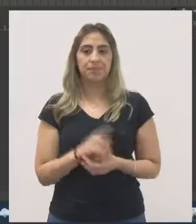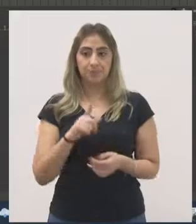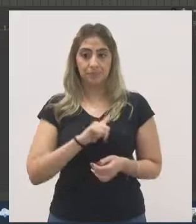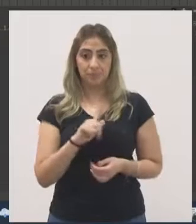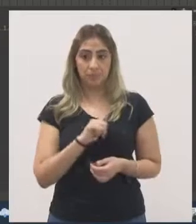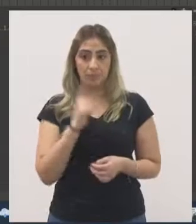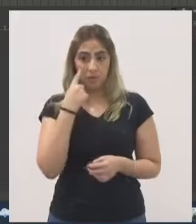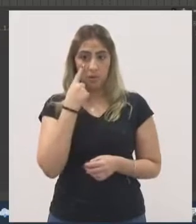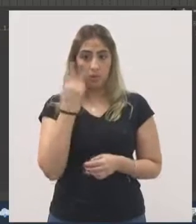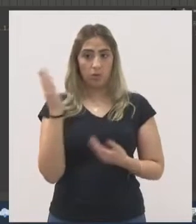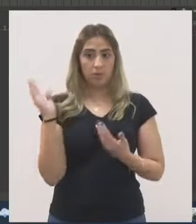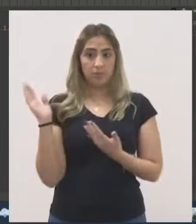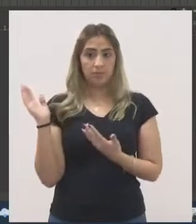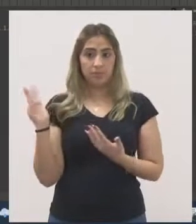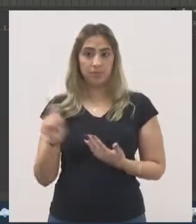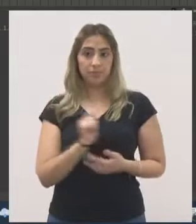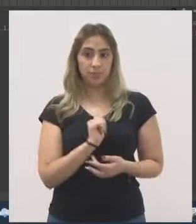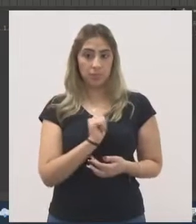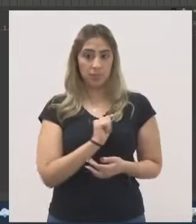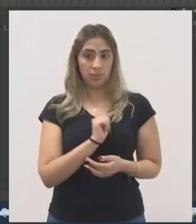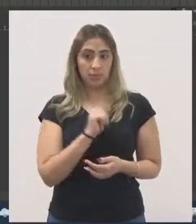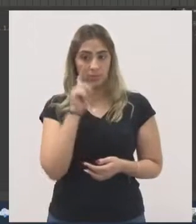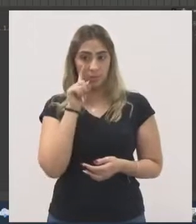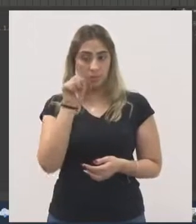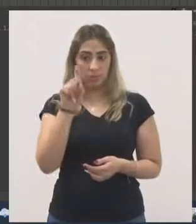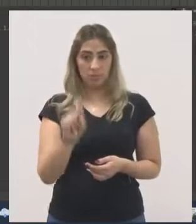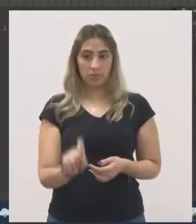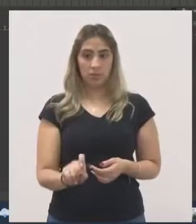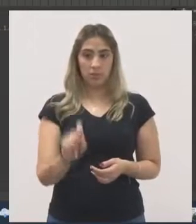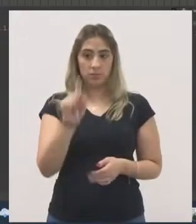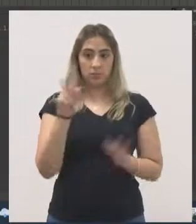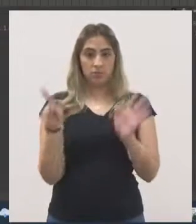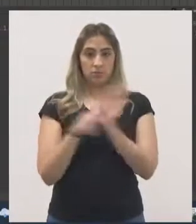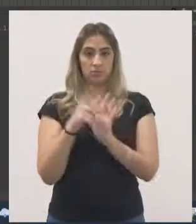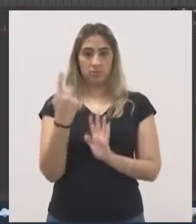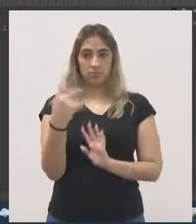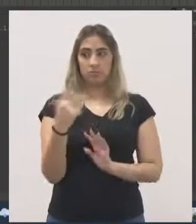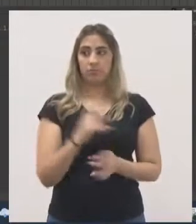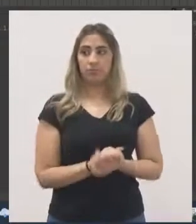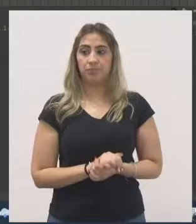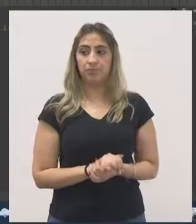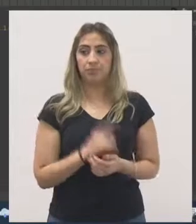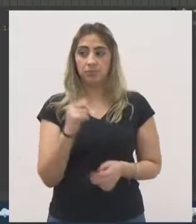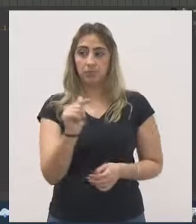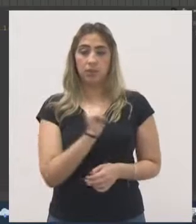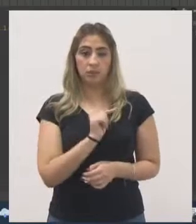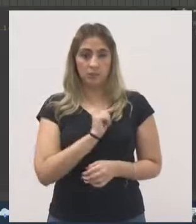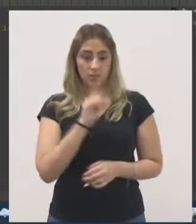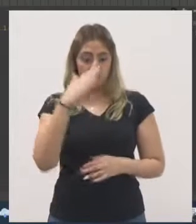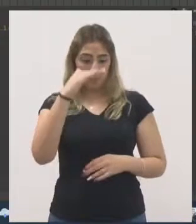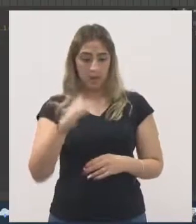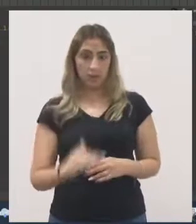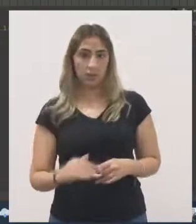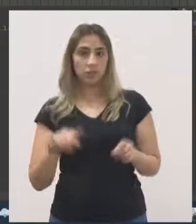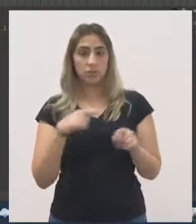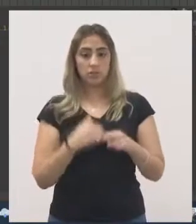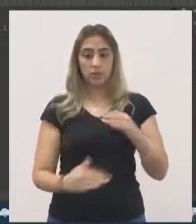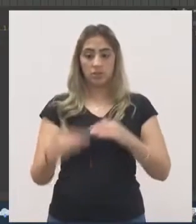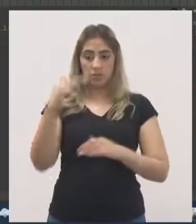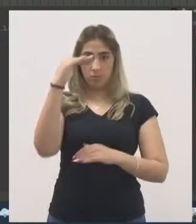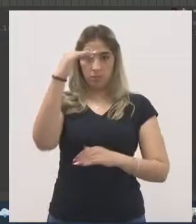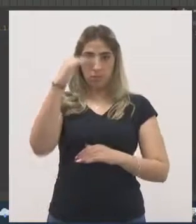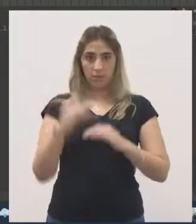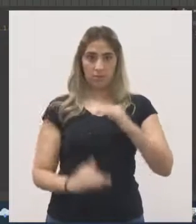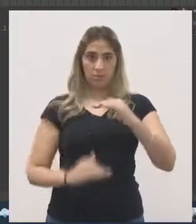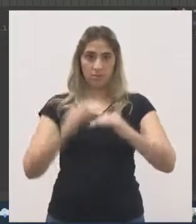aqui, ó, tá vendo? Você vai abaixando aqui, ó. Aqui a gente abaixa e aqui a gente ergue